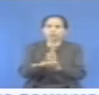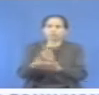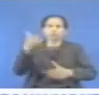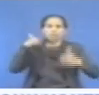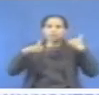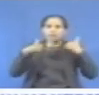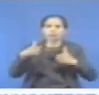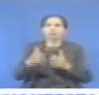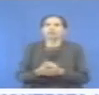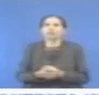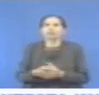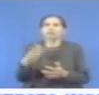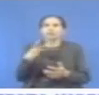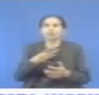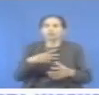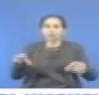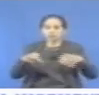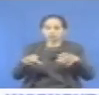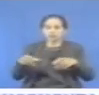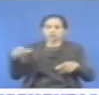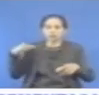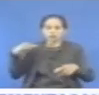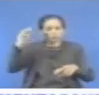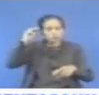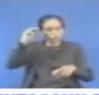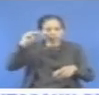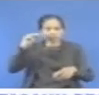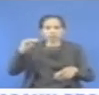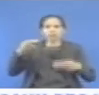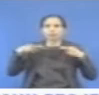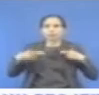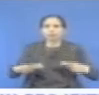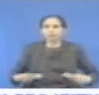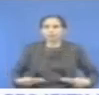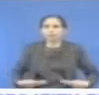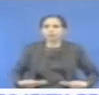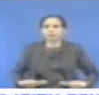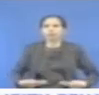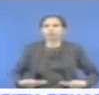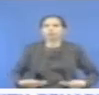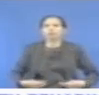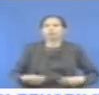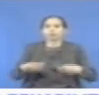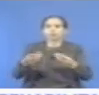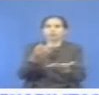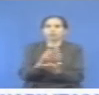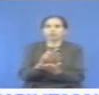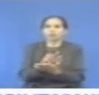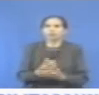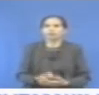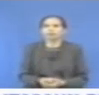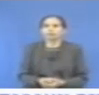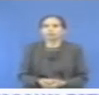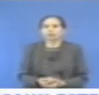me tenta relo gabinete ministro Saudi para tu bele facilita a clínica li husi suporta financeiro no BSRA. Além